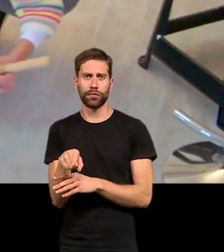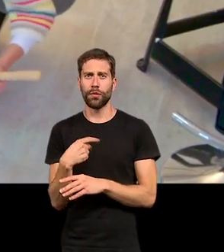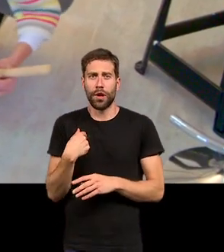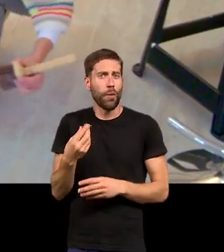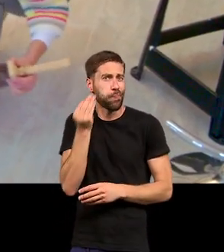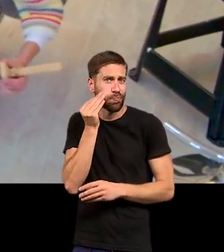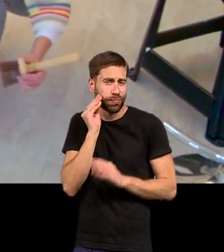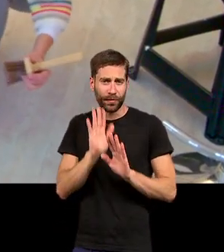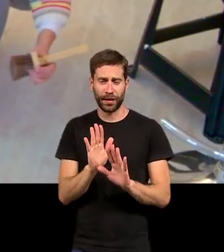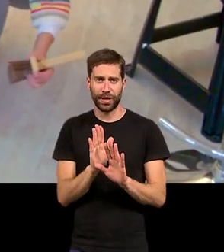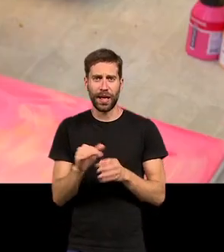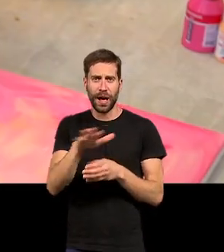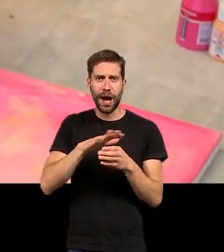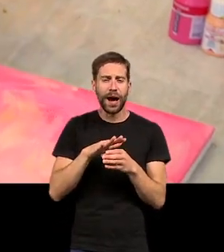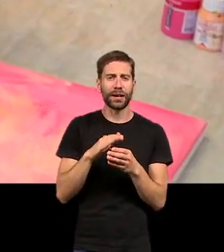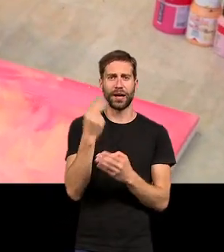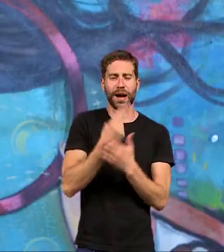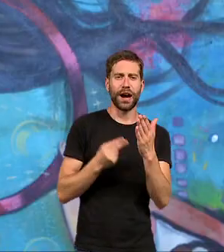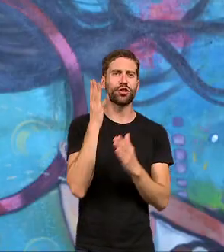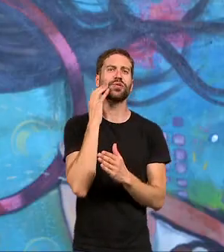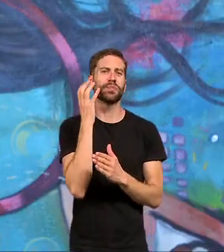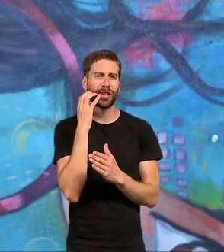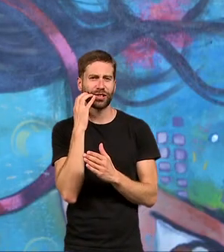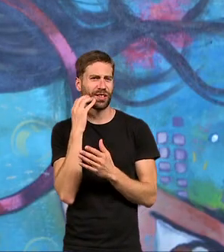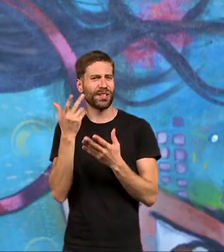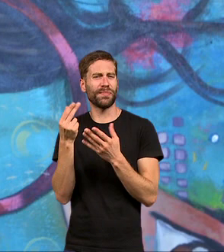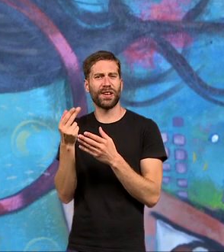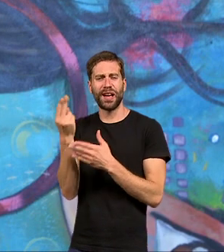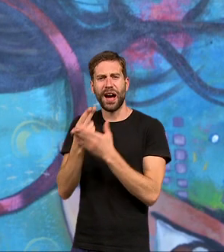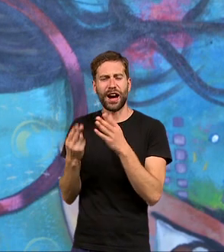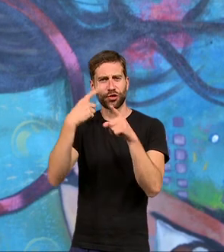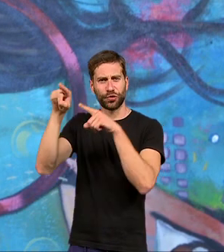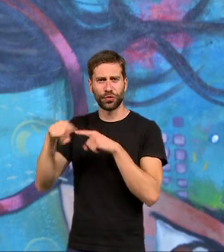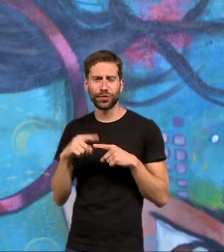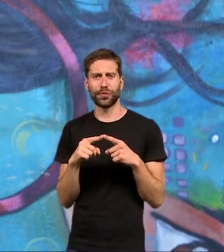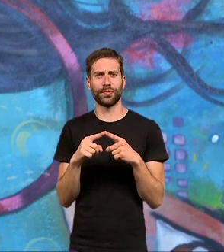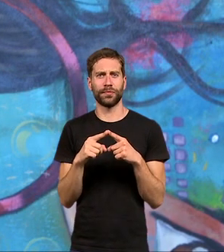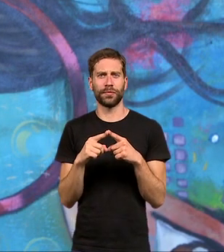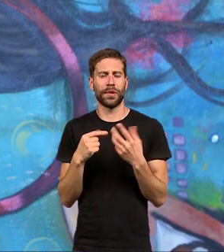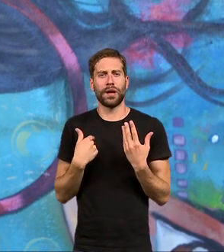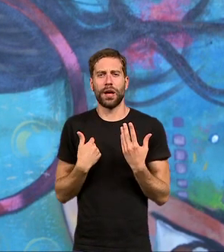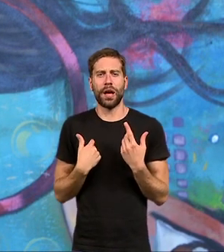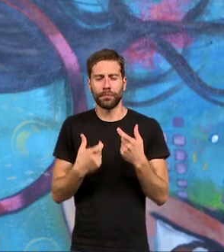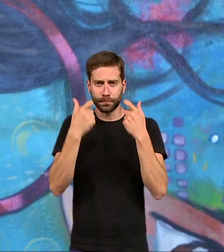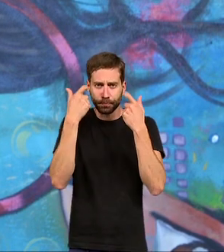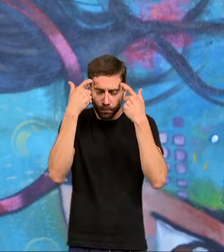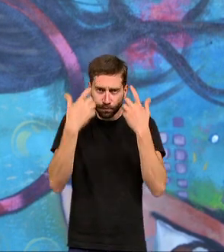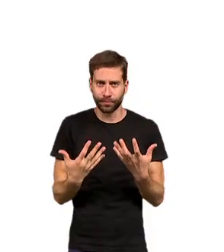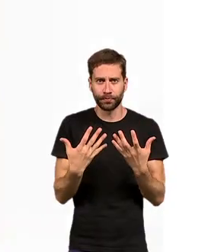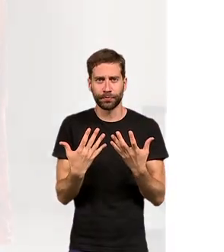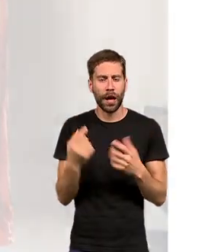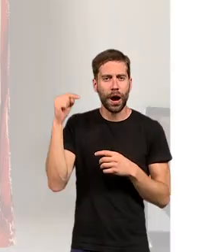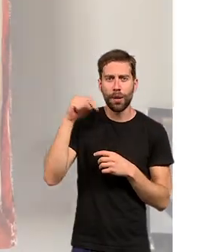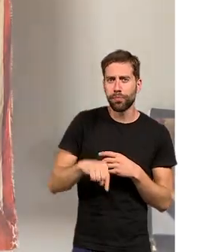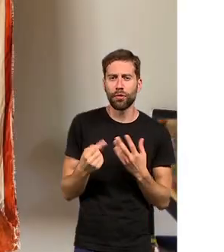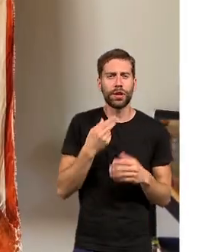assim. Tudo o que eu faço nas artes plásticas, e não só em todas as artes, é muito autêntico e verdadeiro. Eu não